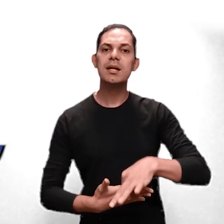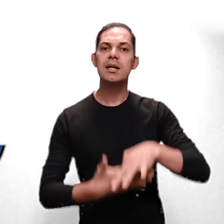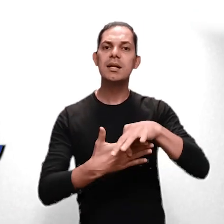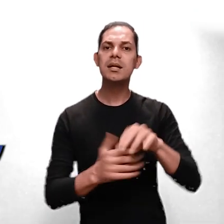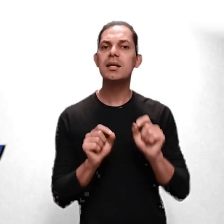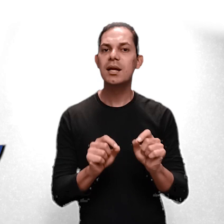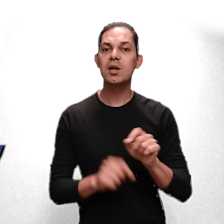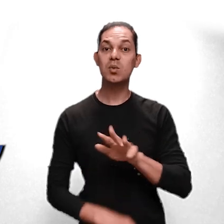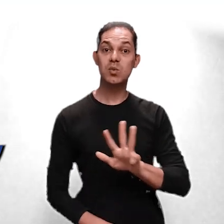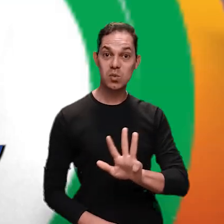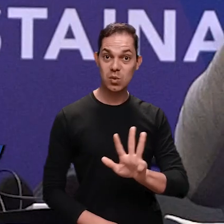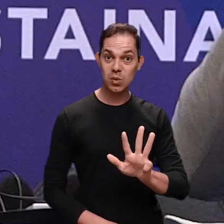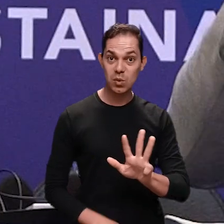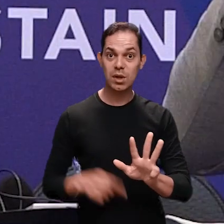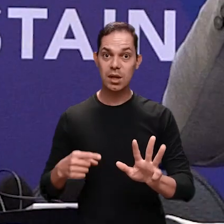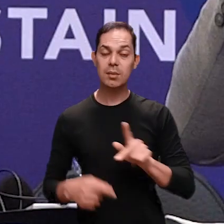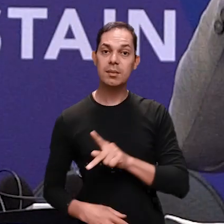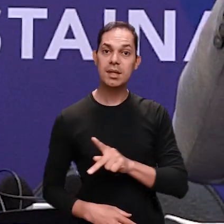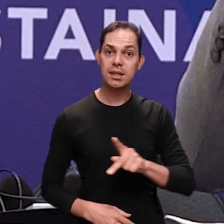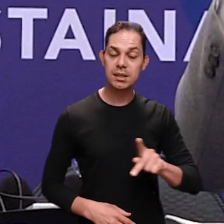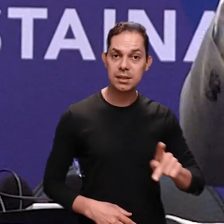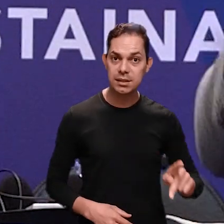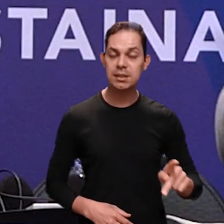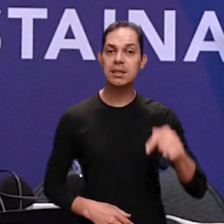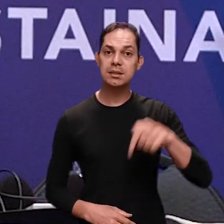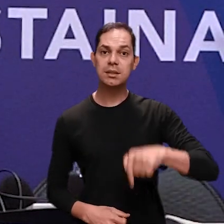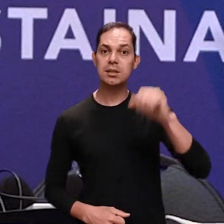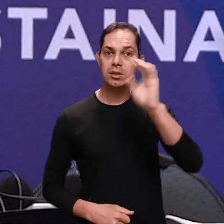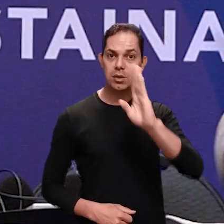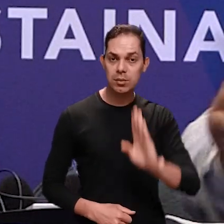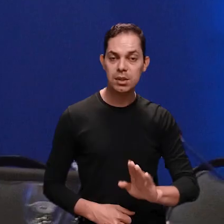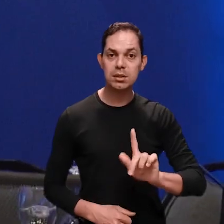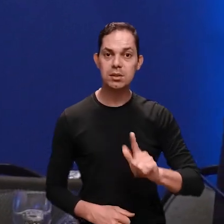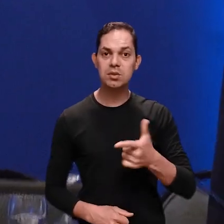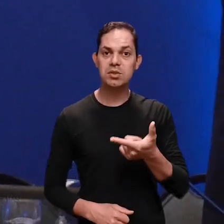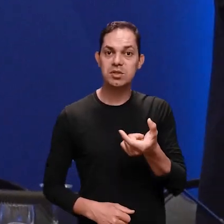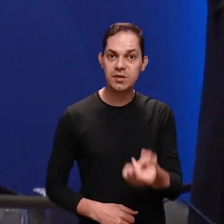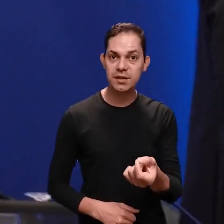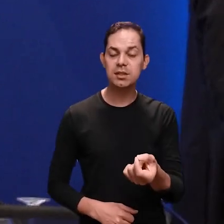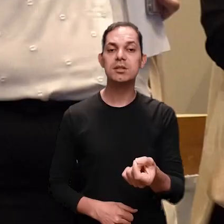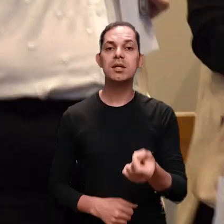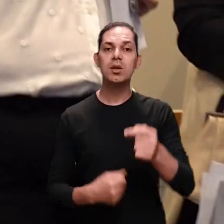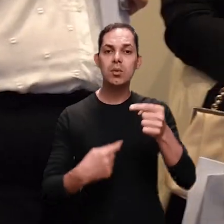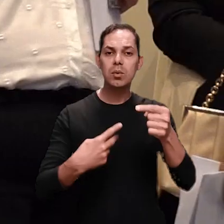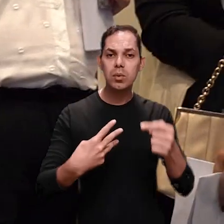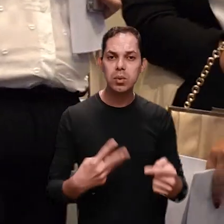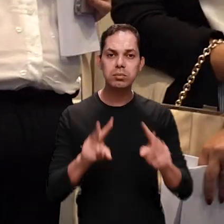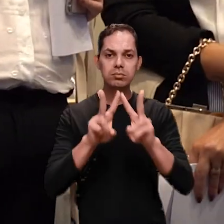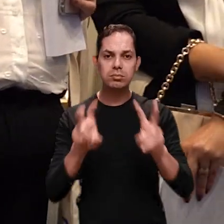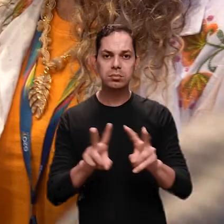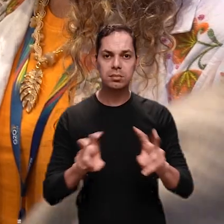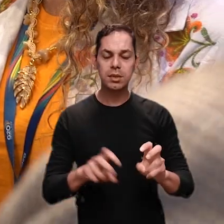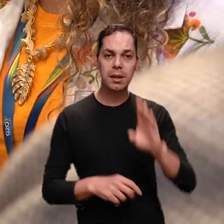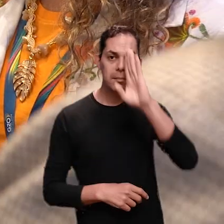Sob liderança do presidente Lula, presidência pro tempore brasileira no G20, estabeleceu três